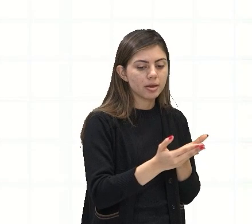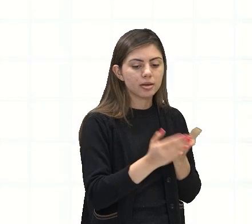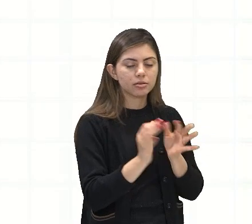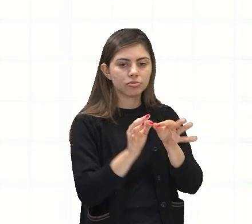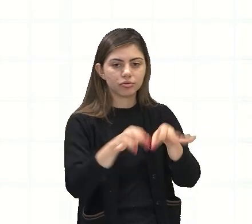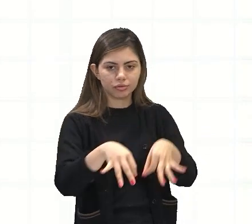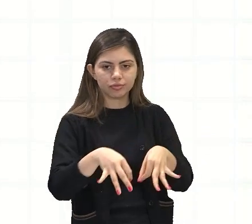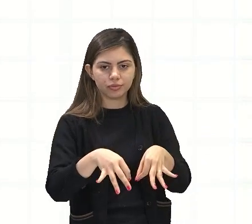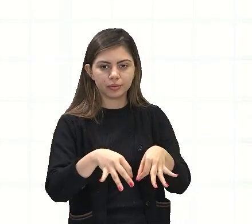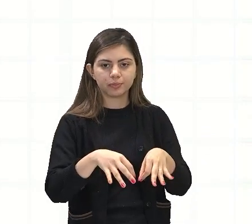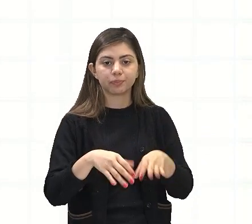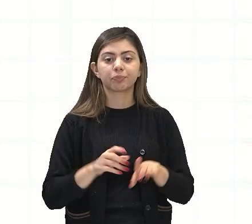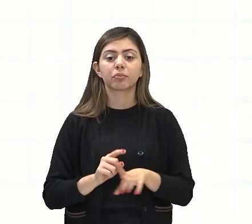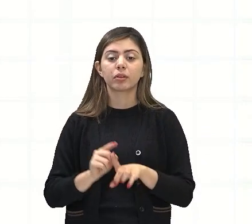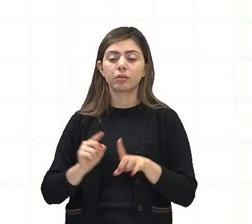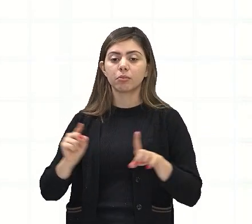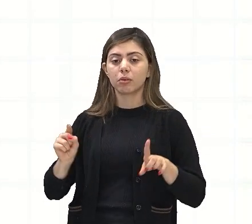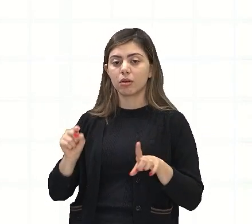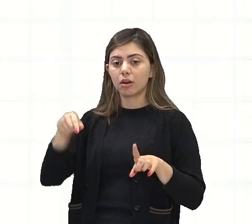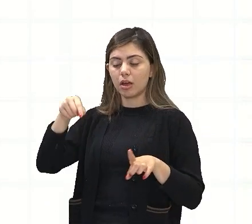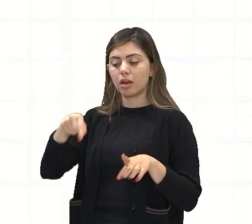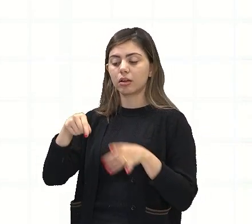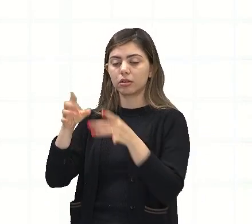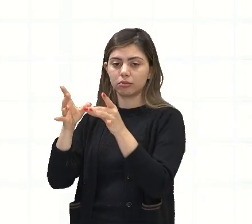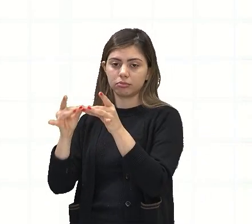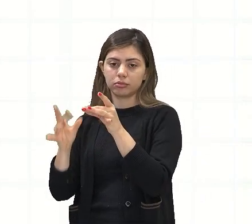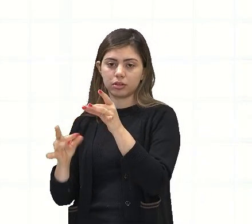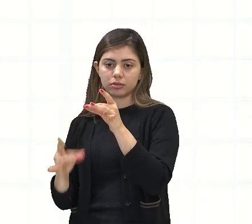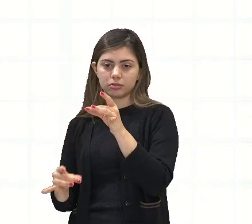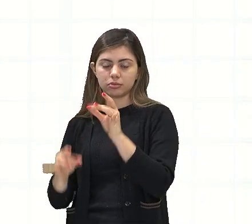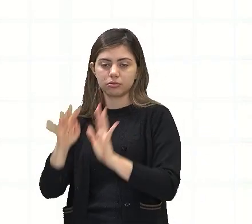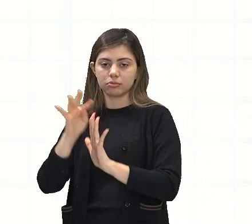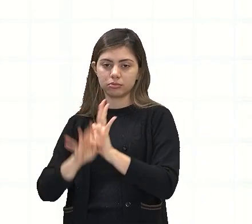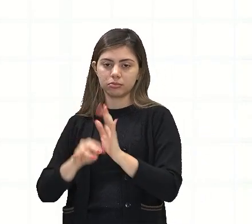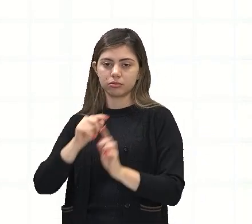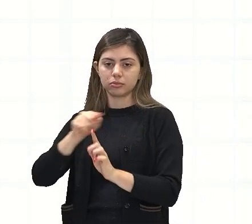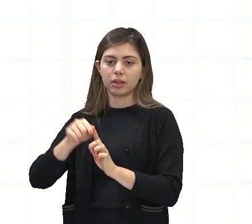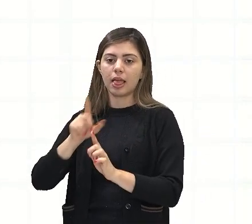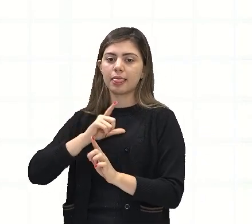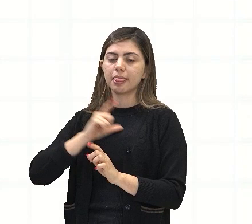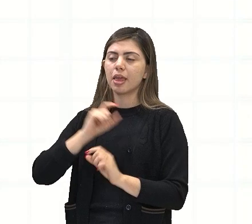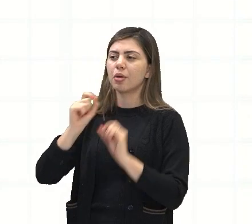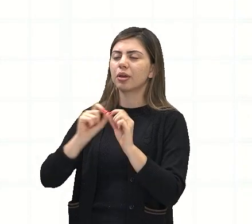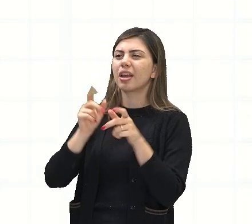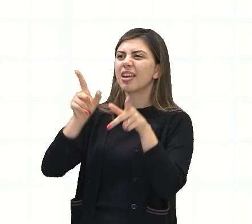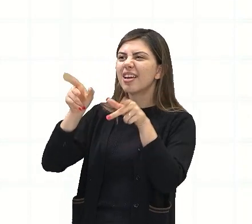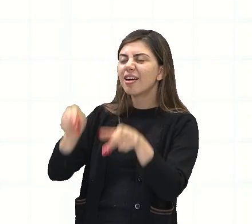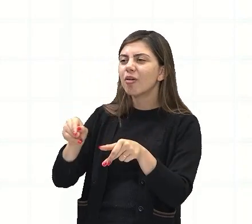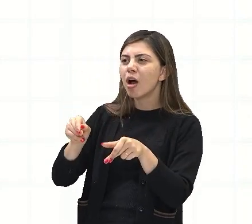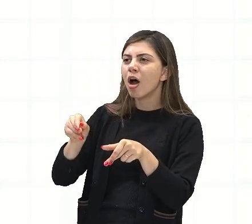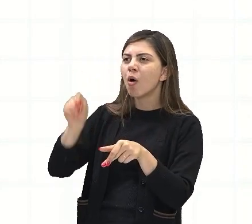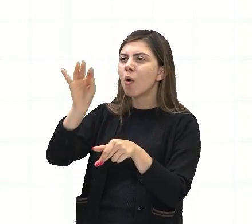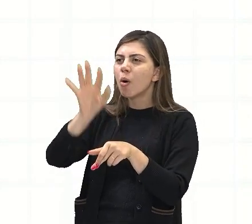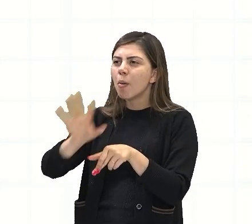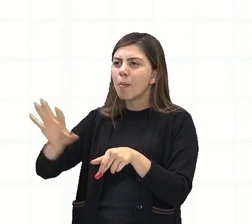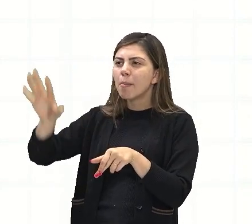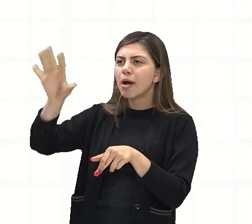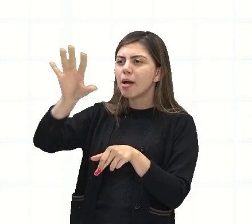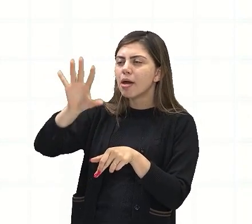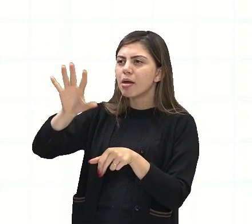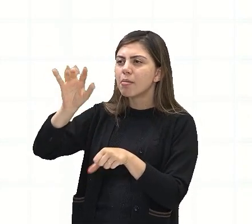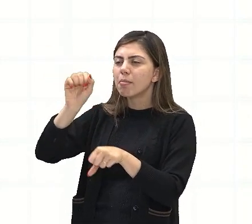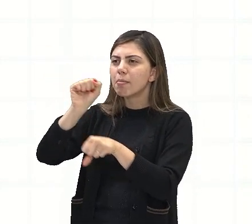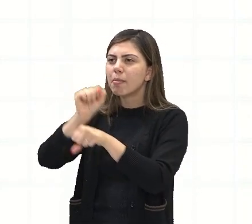fim. Então, na descrição, você observa essa imagem estática, está sem movimento, está como se fosse